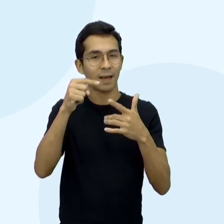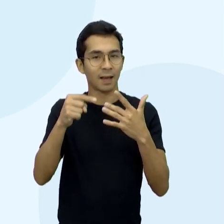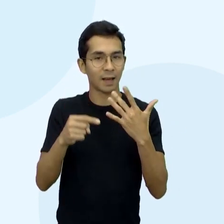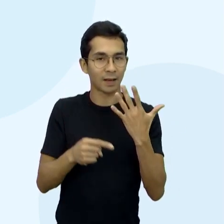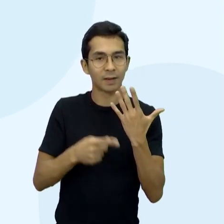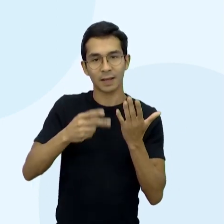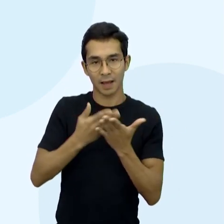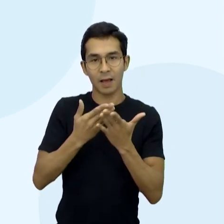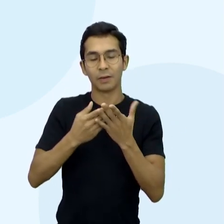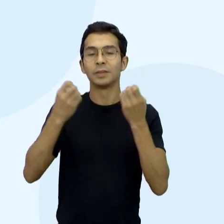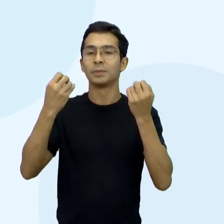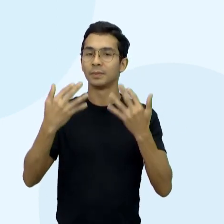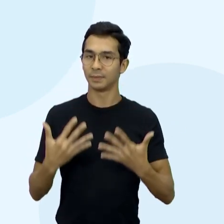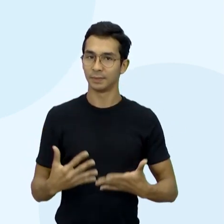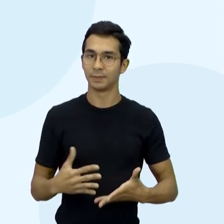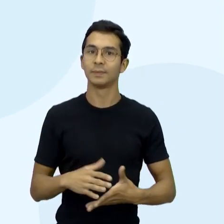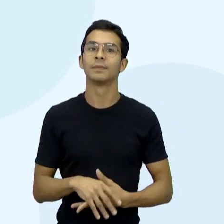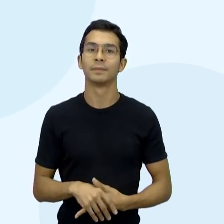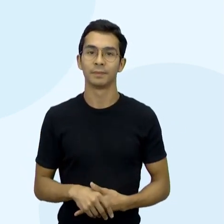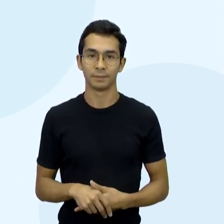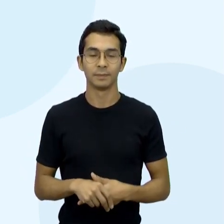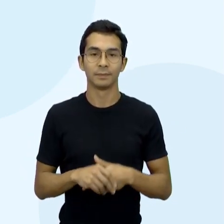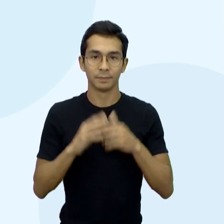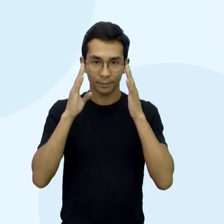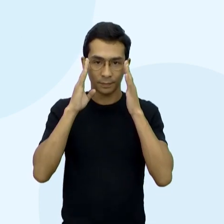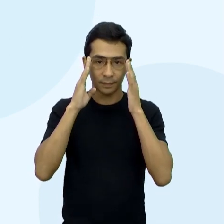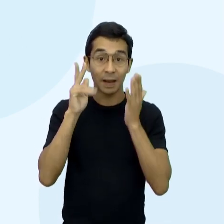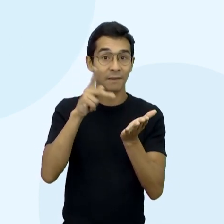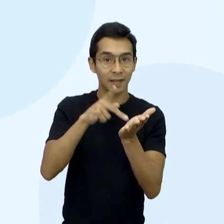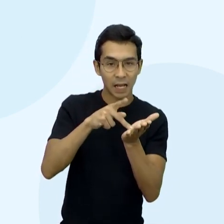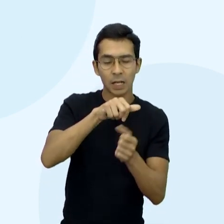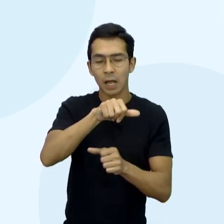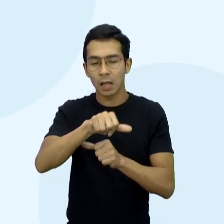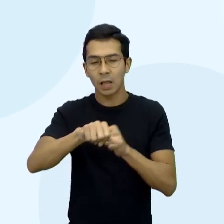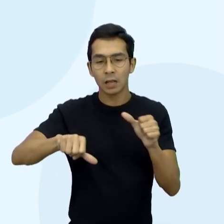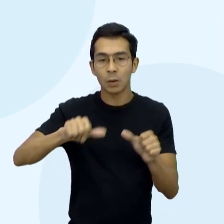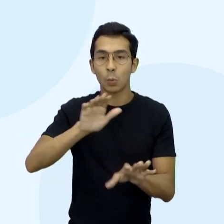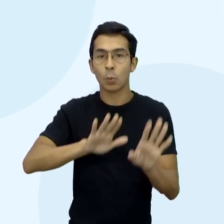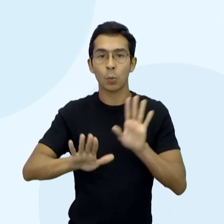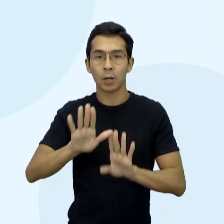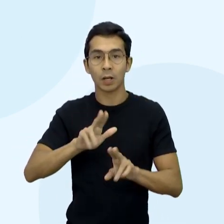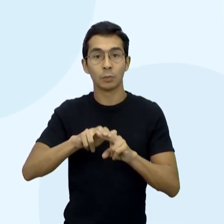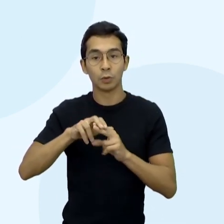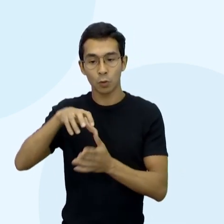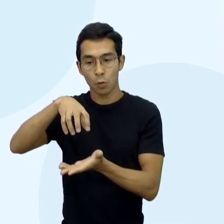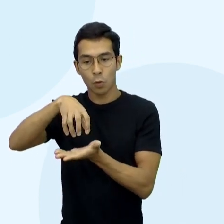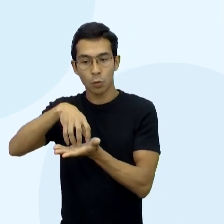afetam a veracidade do que está sendo veiculado. Um observatório de imprensa deve estar atento a isso,